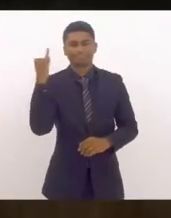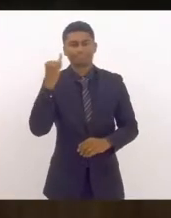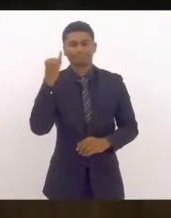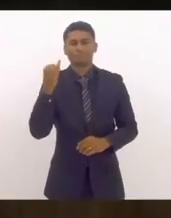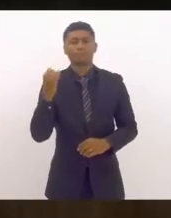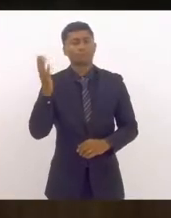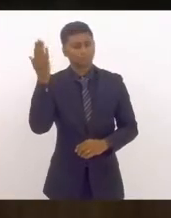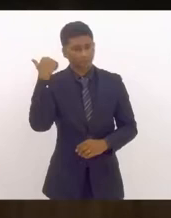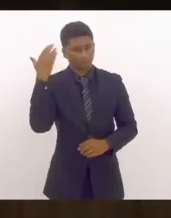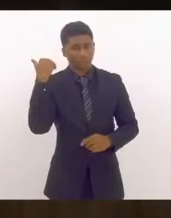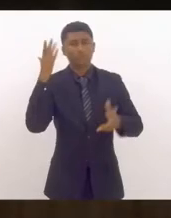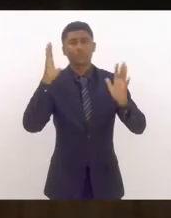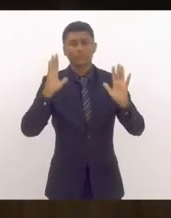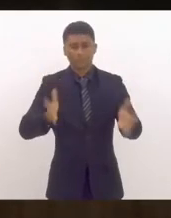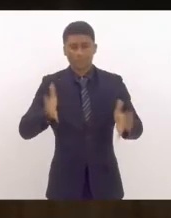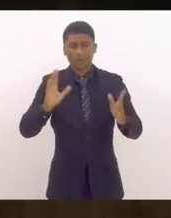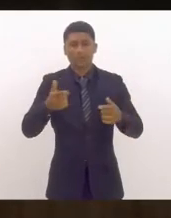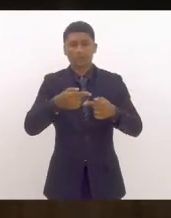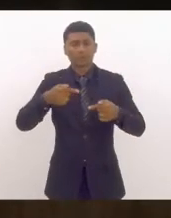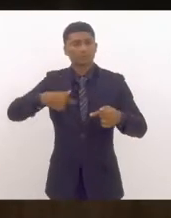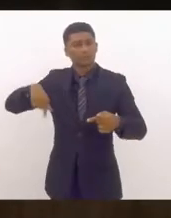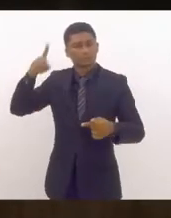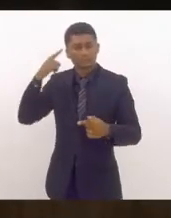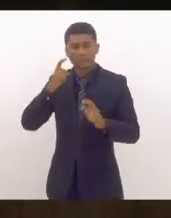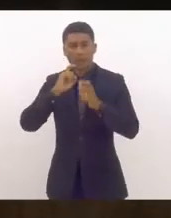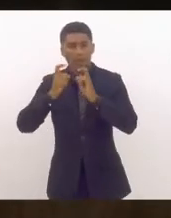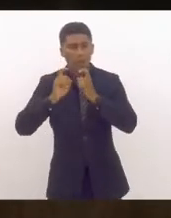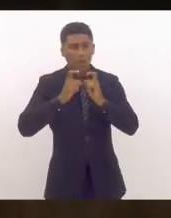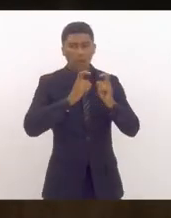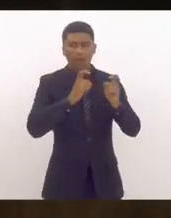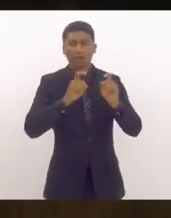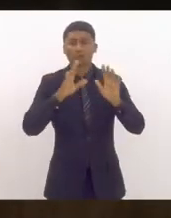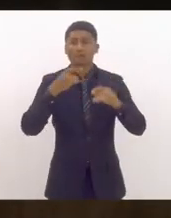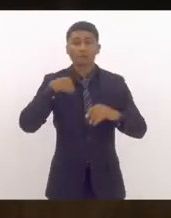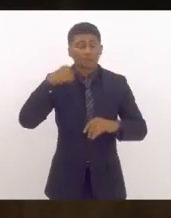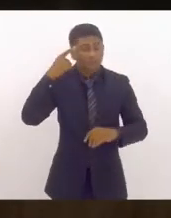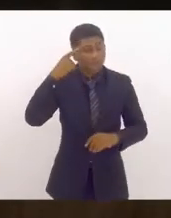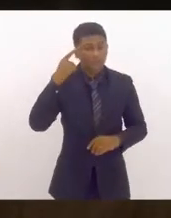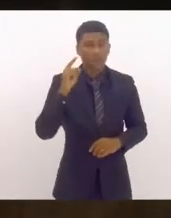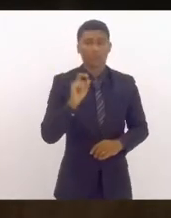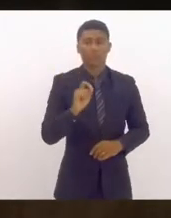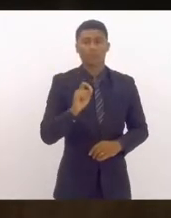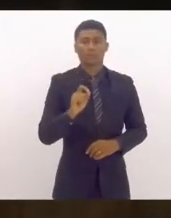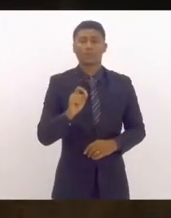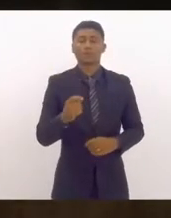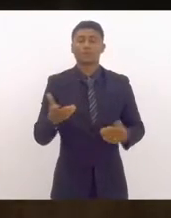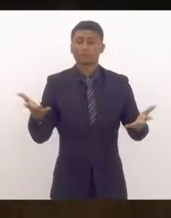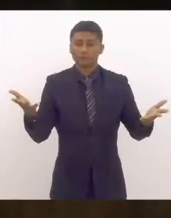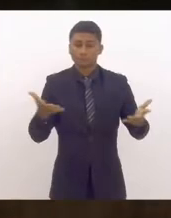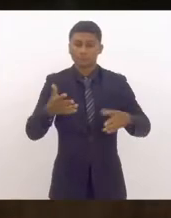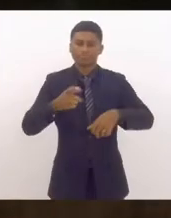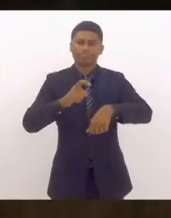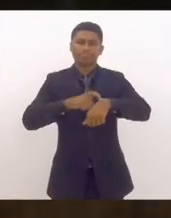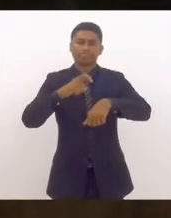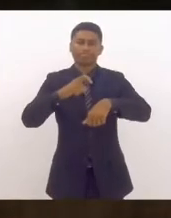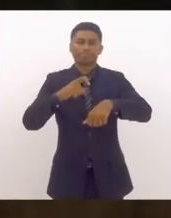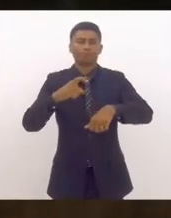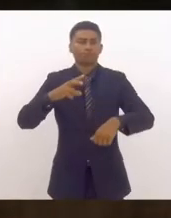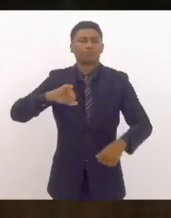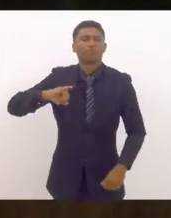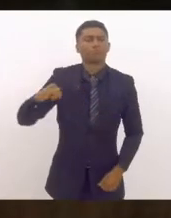ele na última semana, mas eu gostaria aqui de lembrar da oportunidade, nesse momento, de fazer com